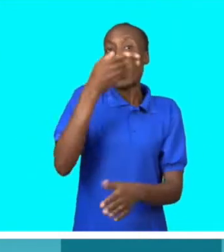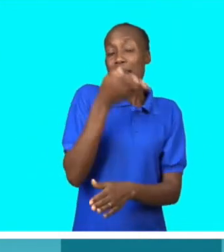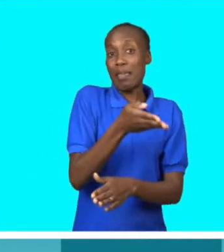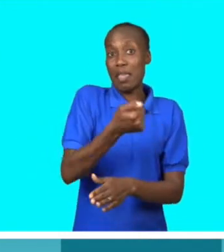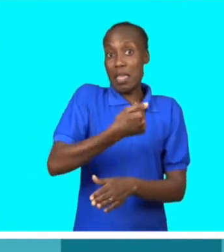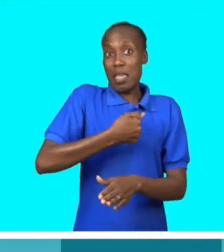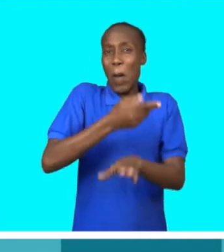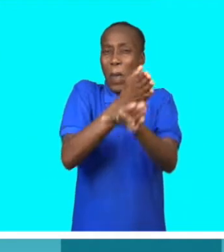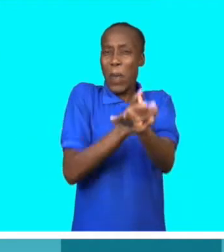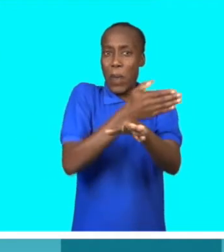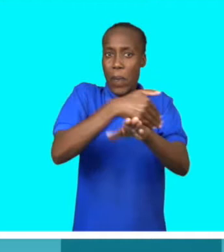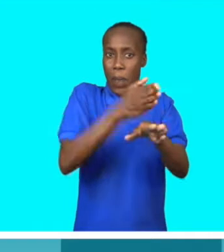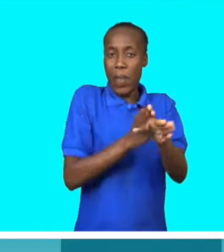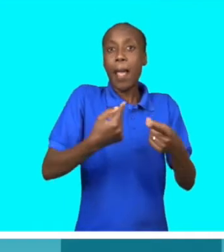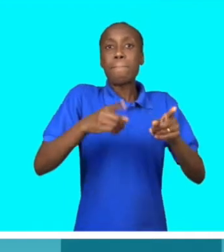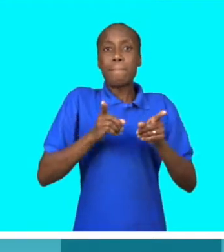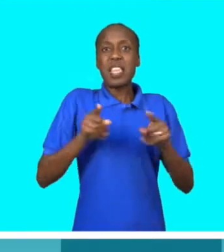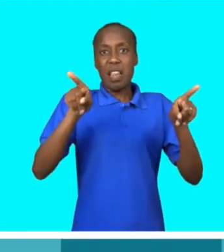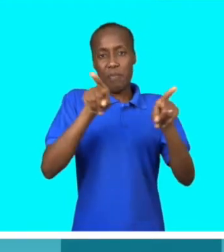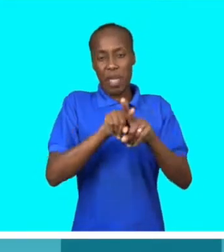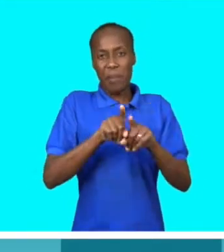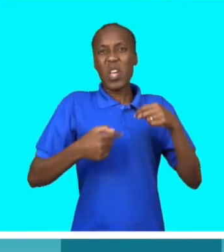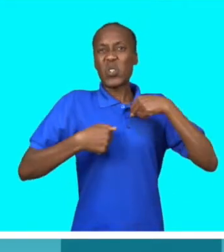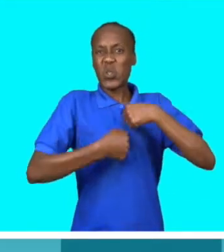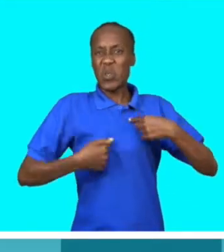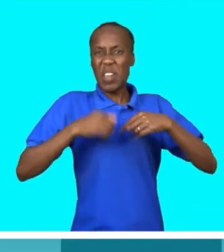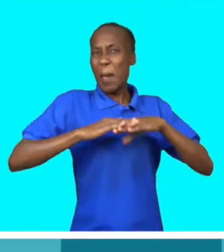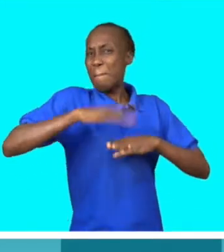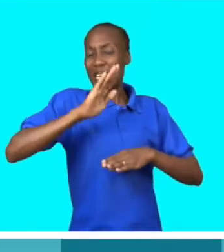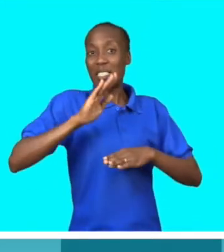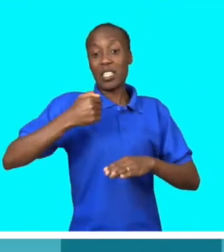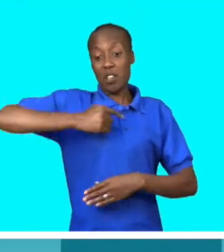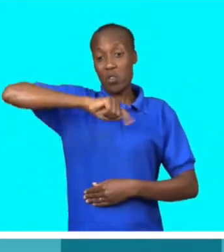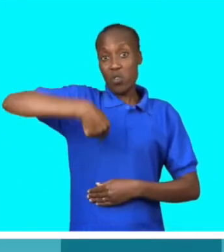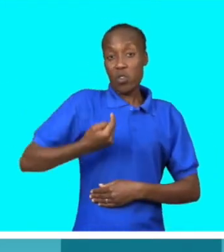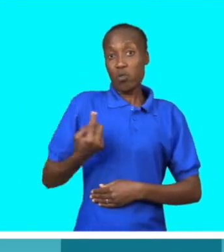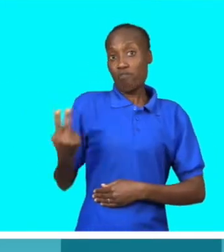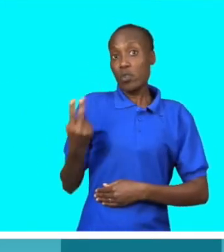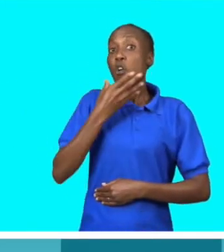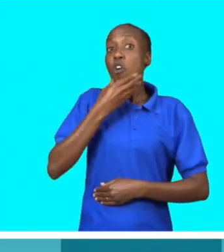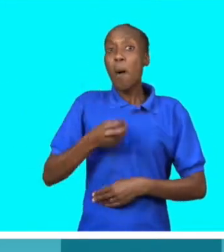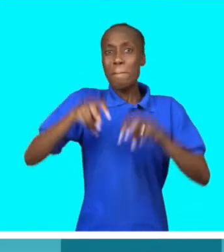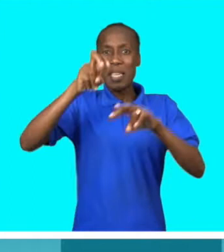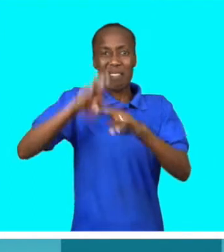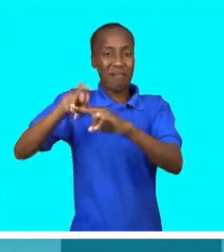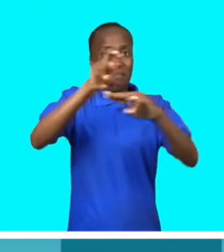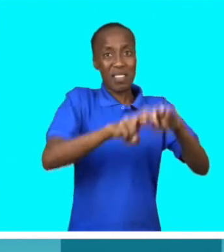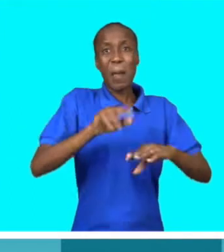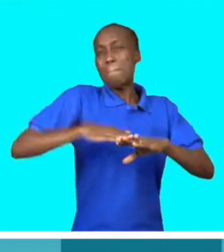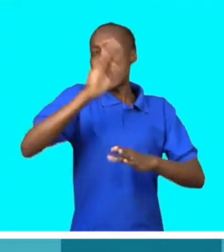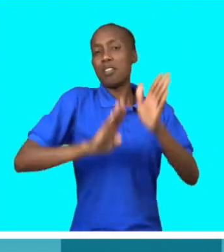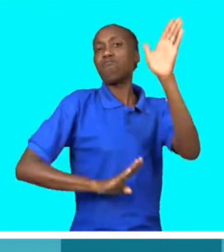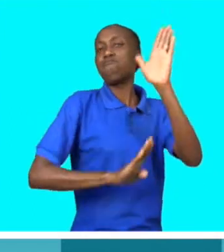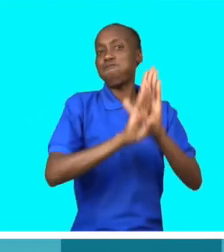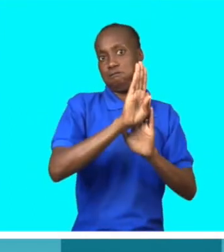com ferimentos mesmo graves. E as meninas também sofreram, mas não tanto como nós. Nós estávamos à frente, infelizmente, nós é que tivemos um